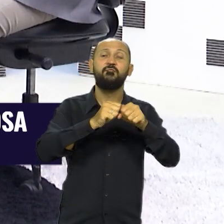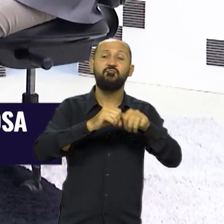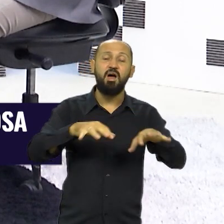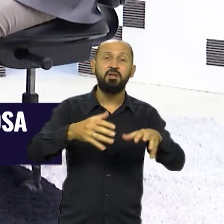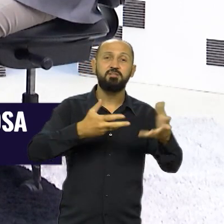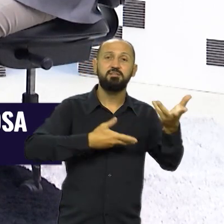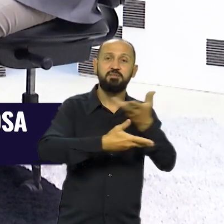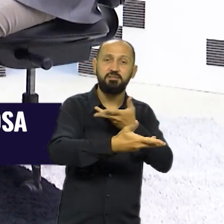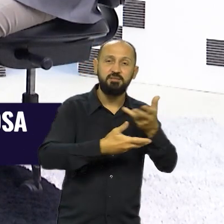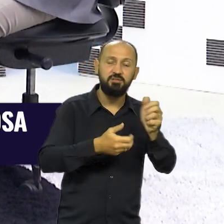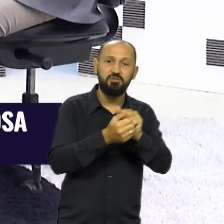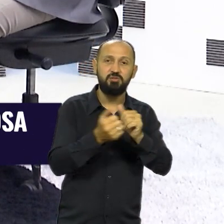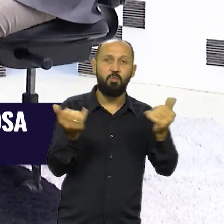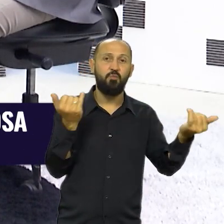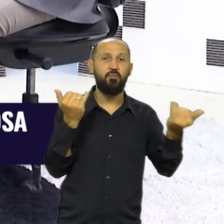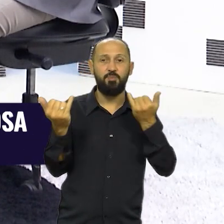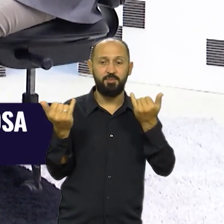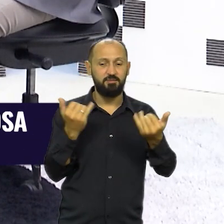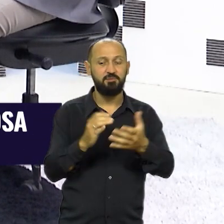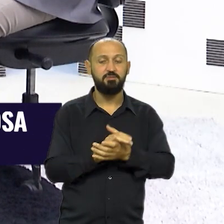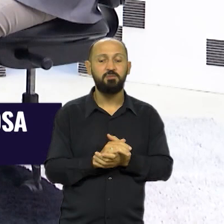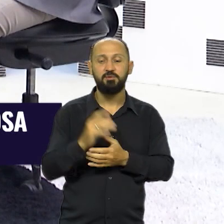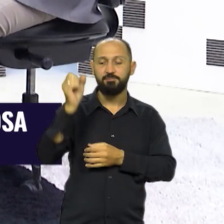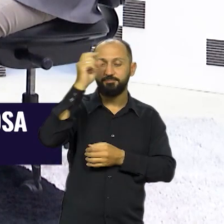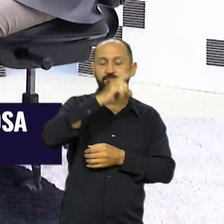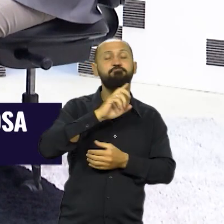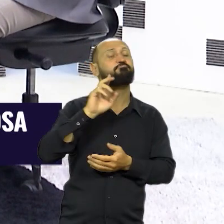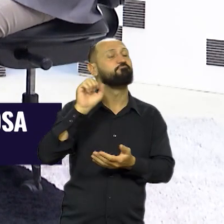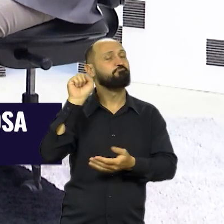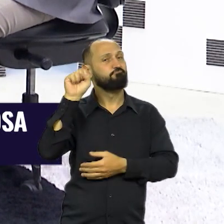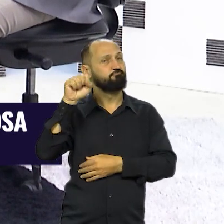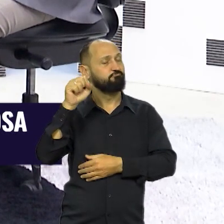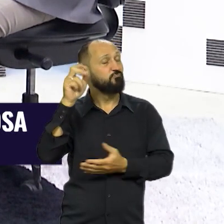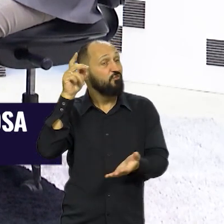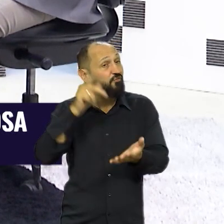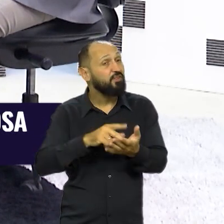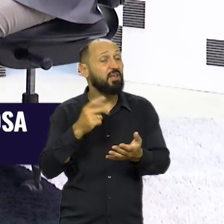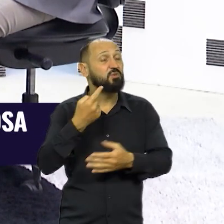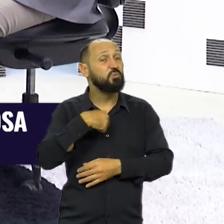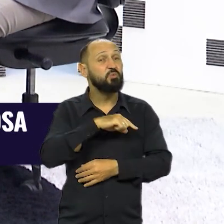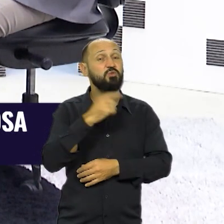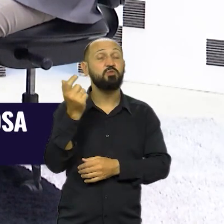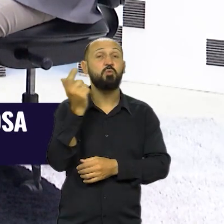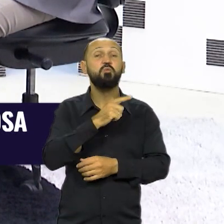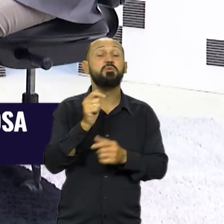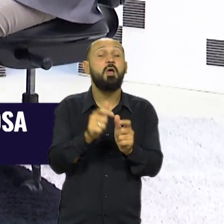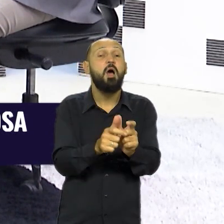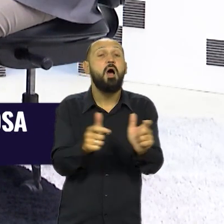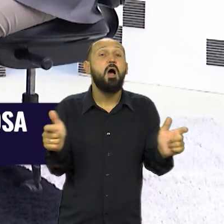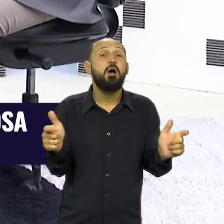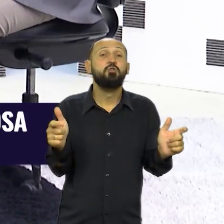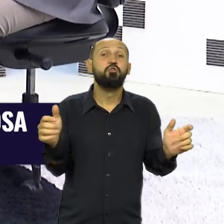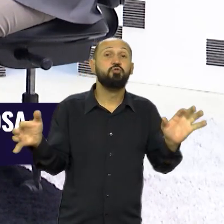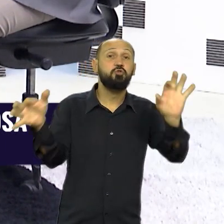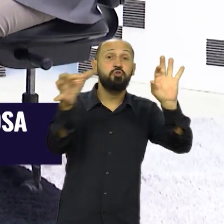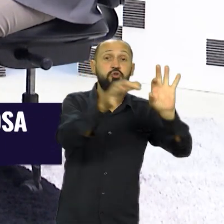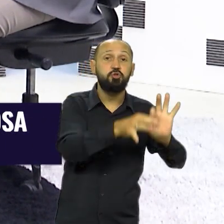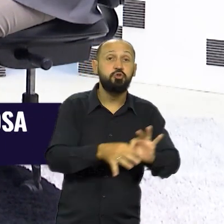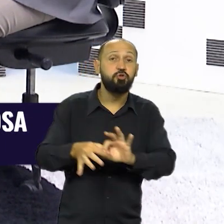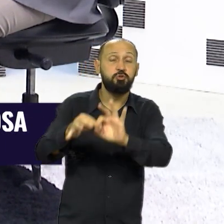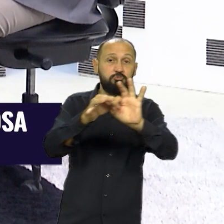de compartilhamento dessas informações dificulta, sim, nós